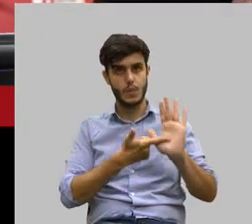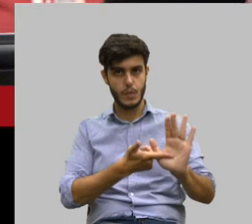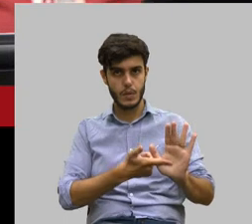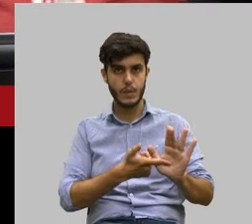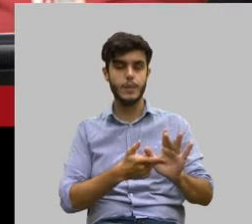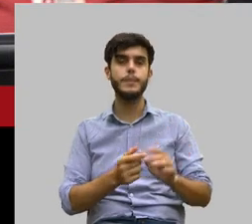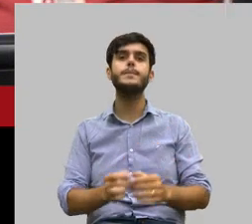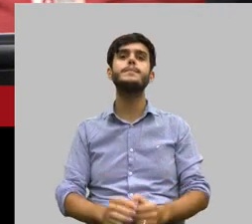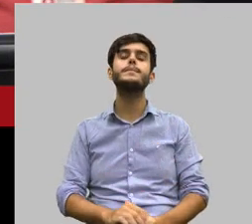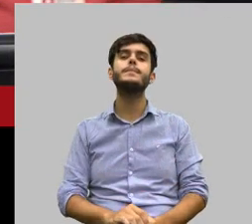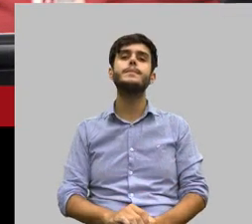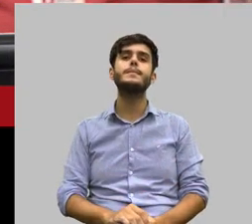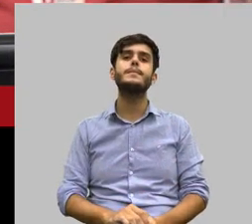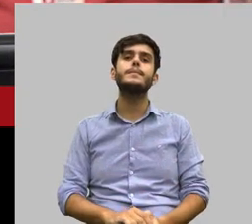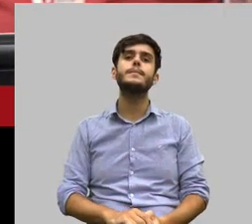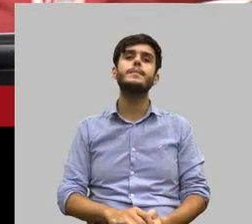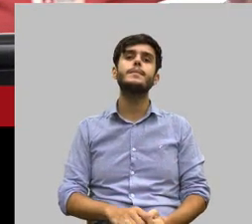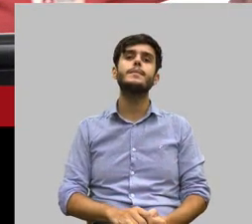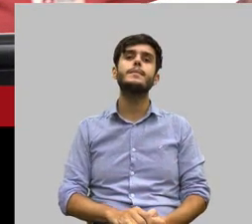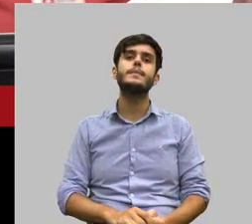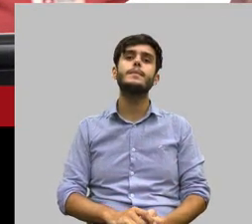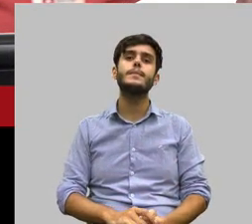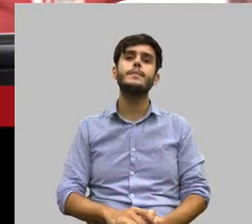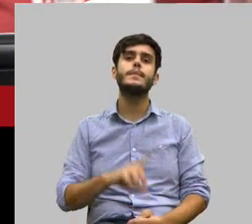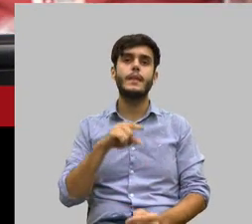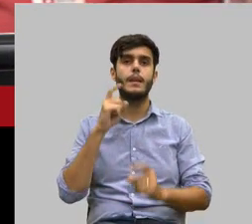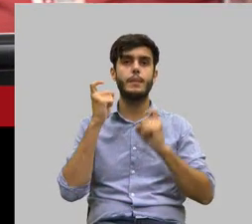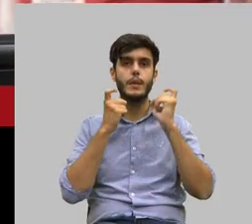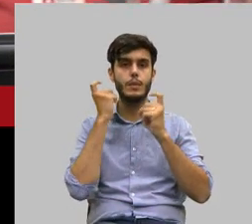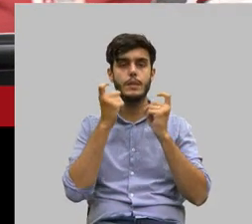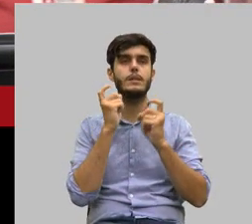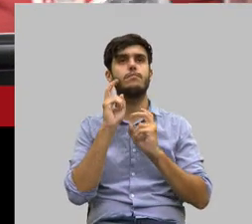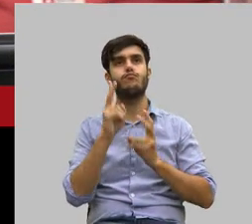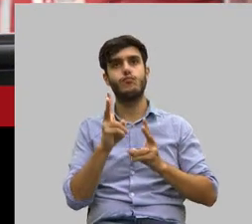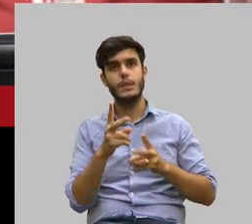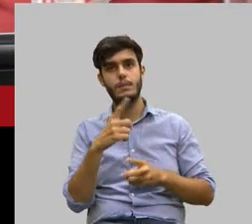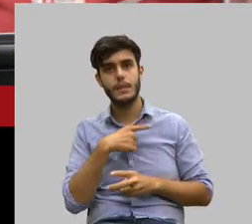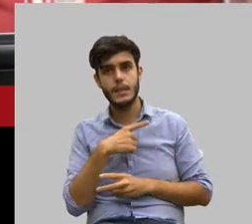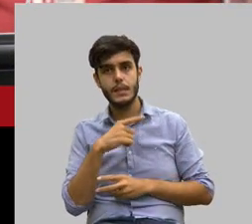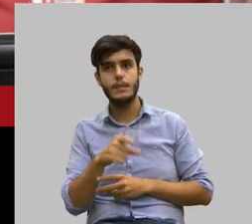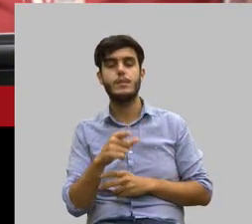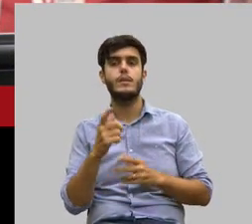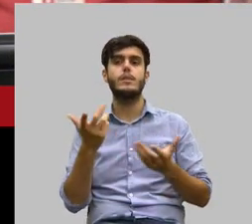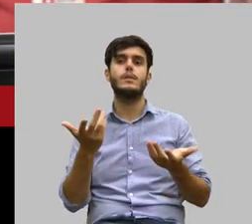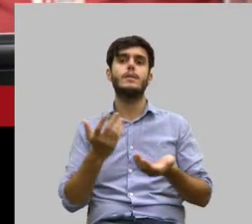eh e é uma preocupação constante Nossa